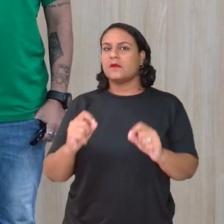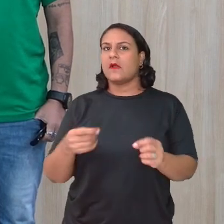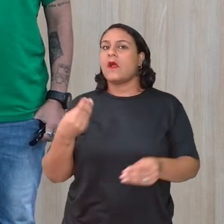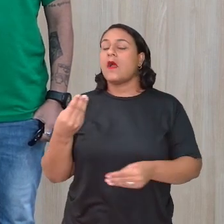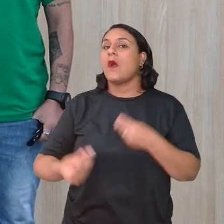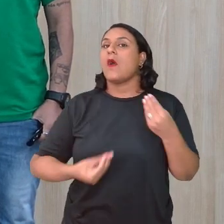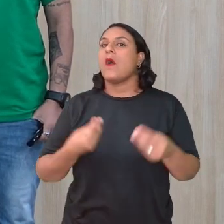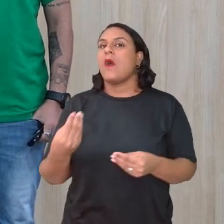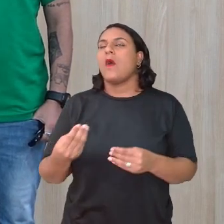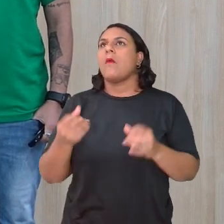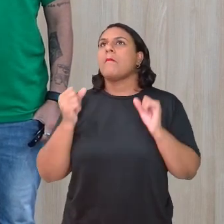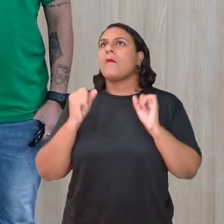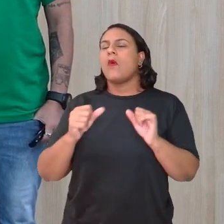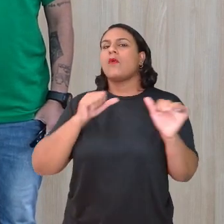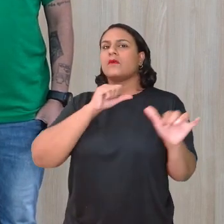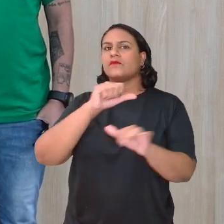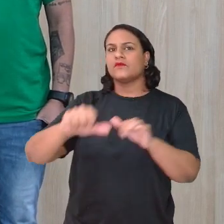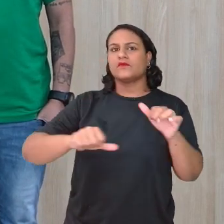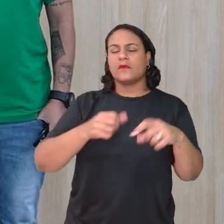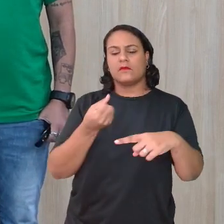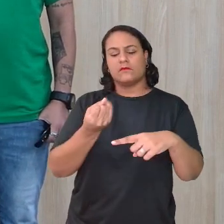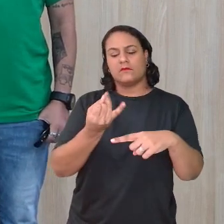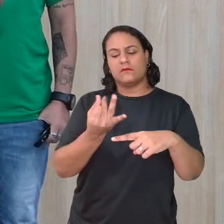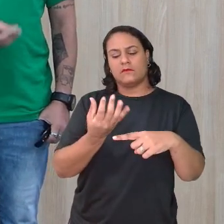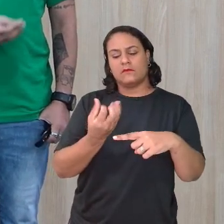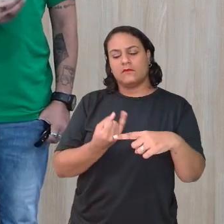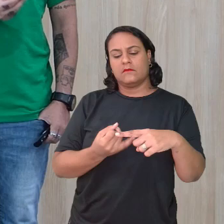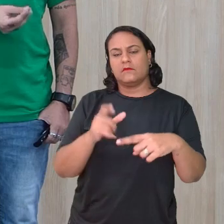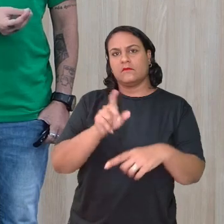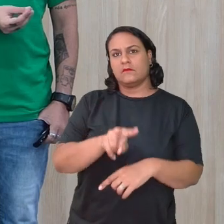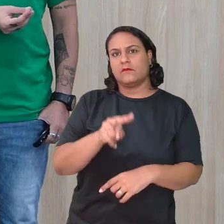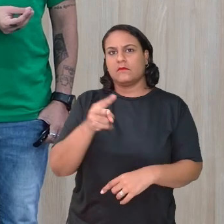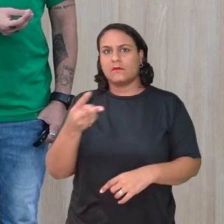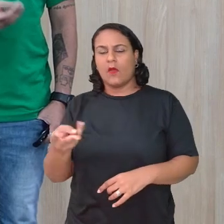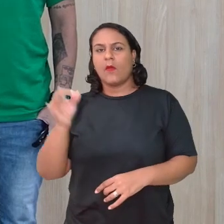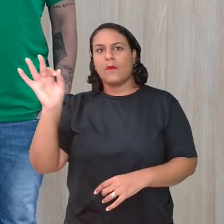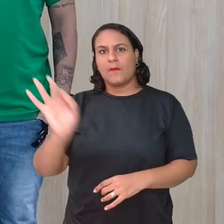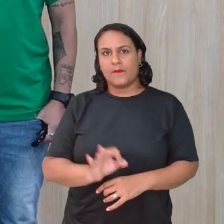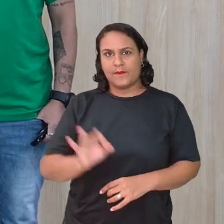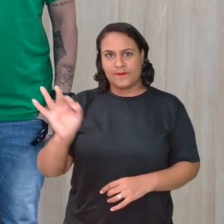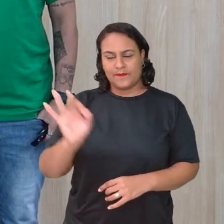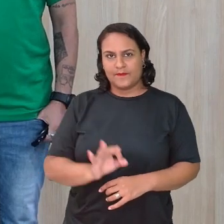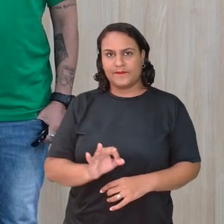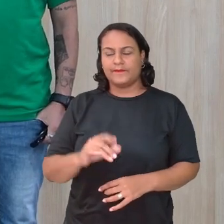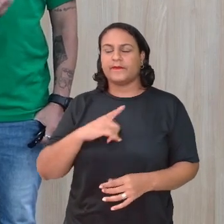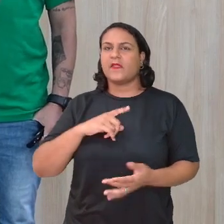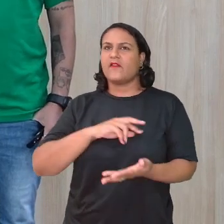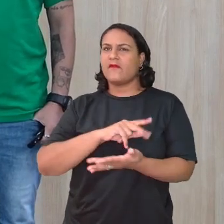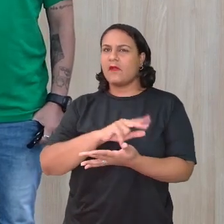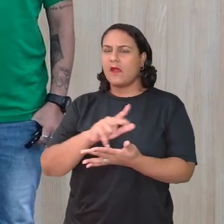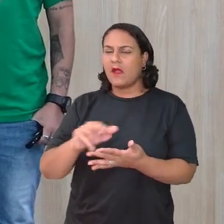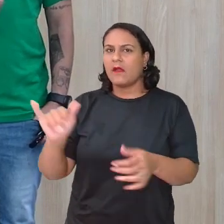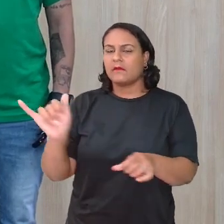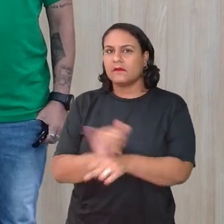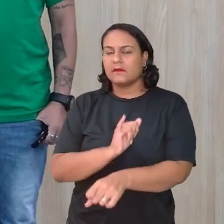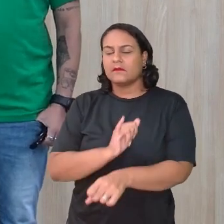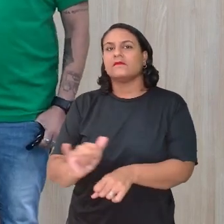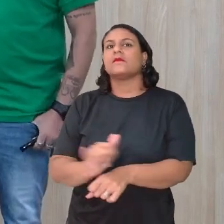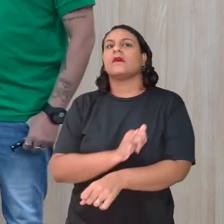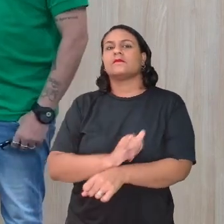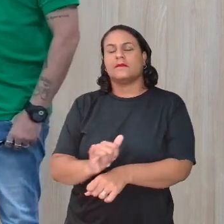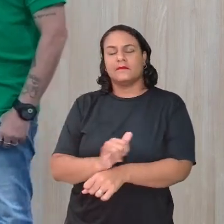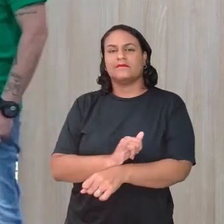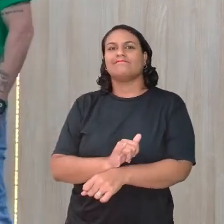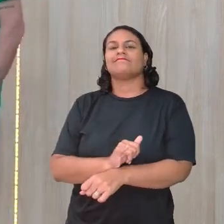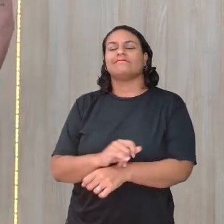eu posso transformar essa fração em porcentagem, tá certo? Existem vários caminhos para você fazer isso, ou